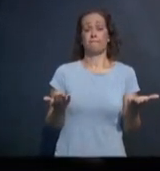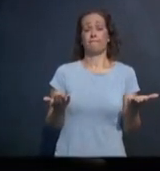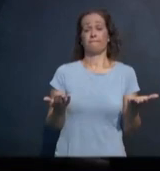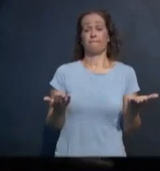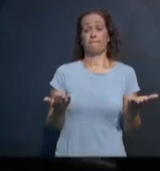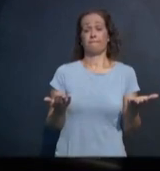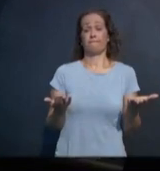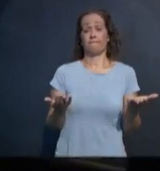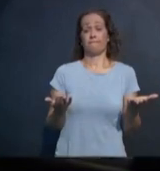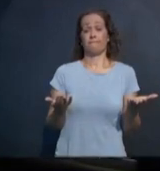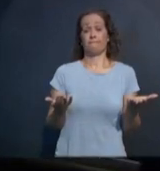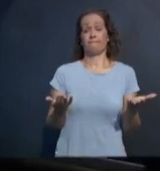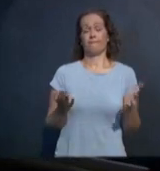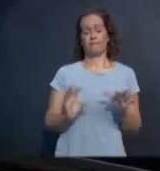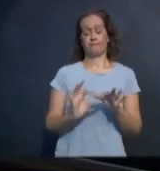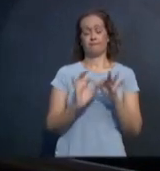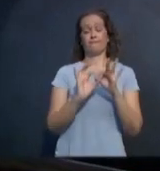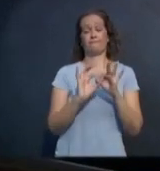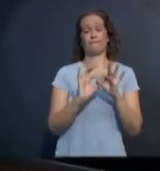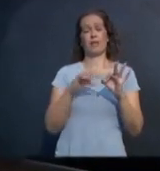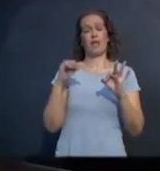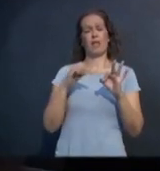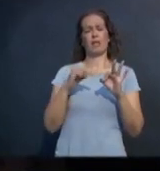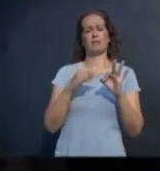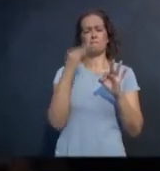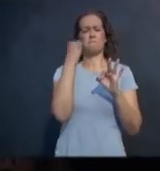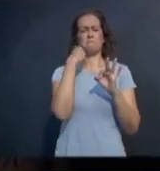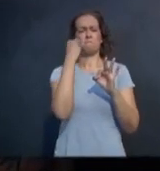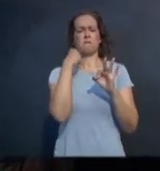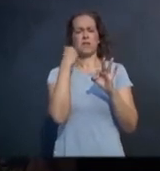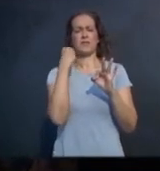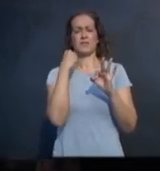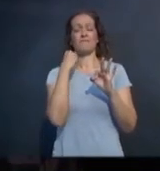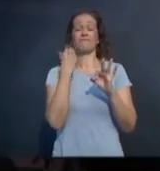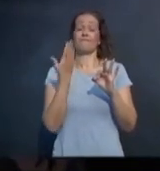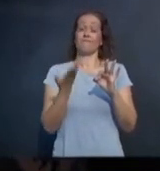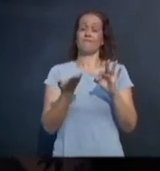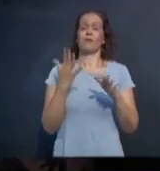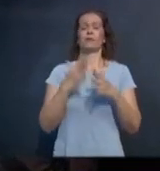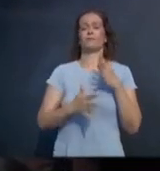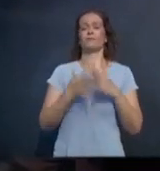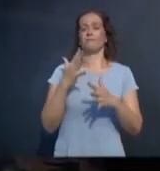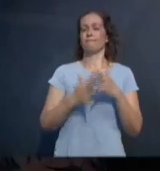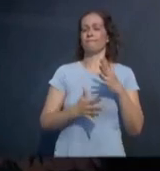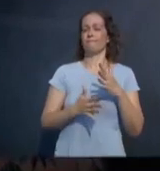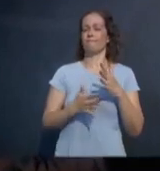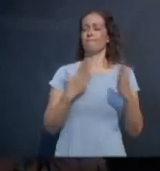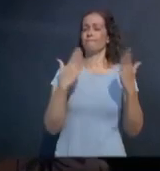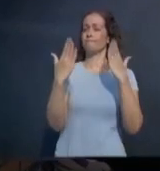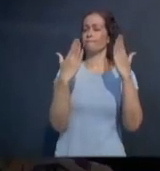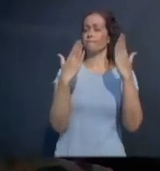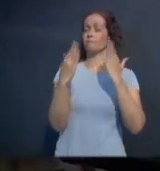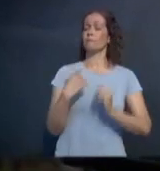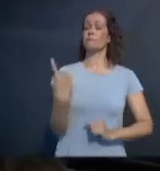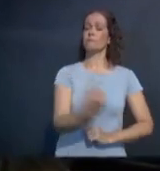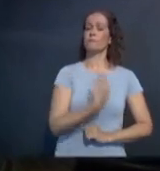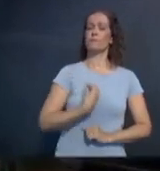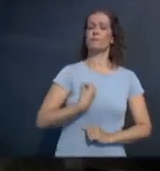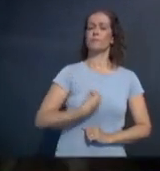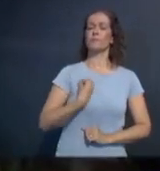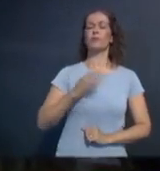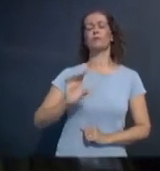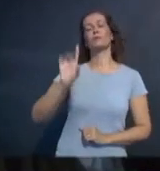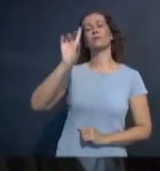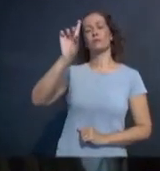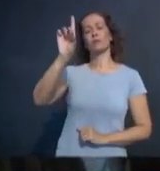poder do barbante. É o poder do mais fraco. Na nossa caminhada com o Senhor, você vai